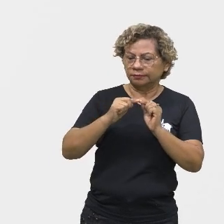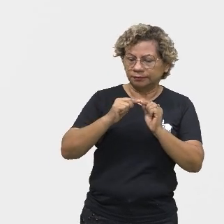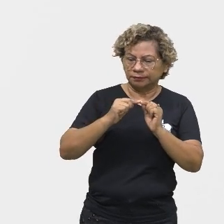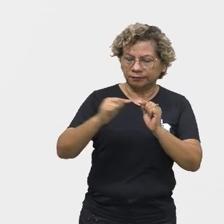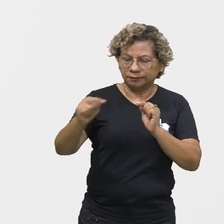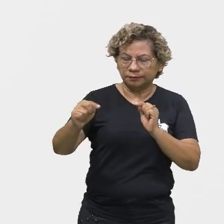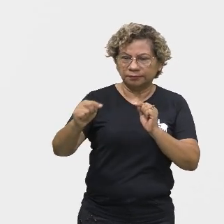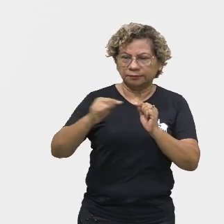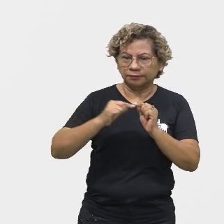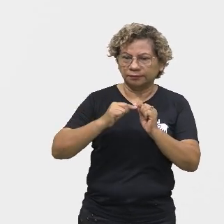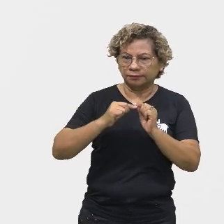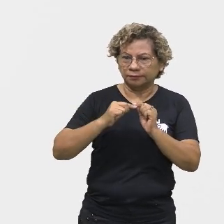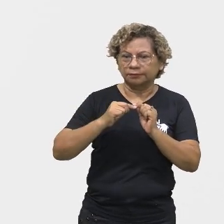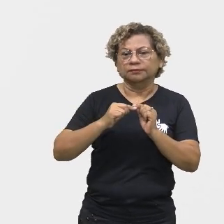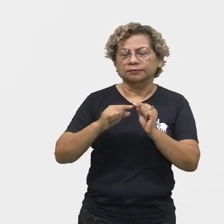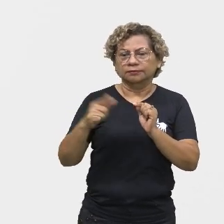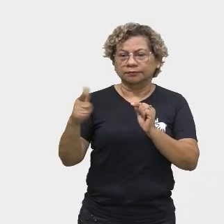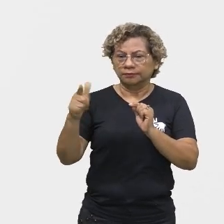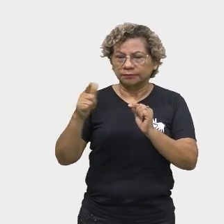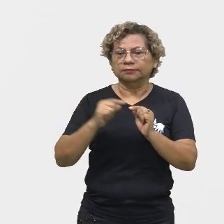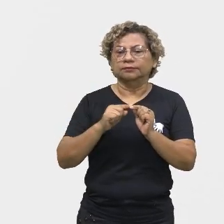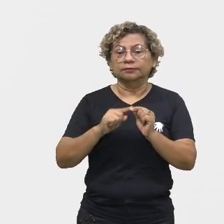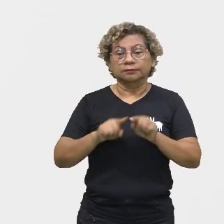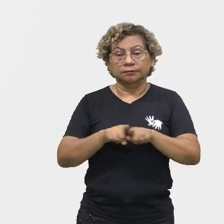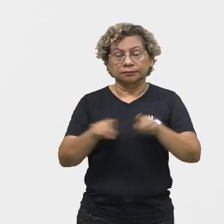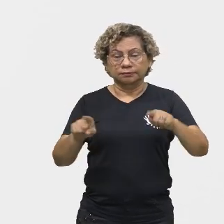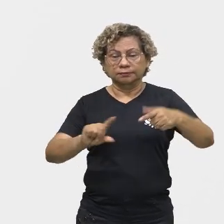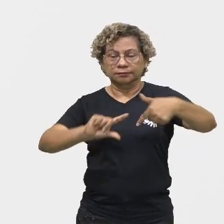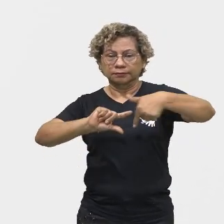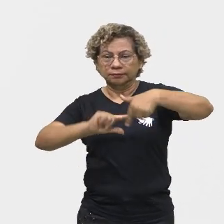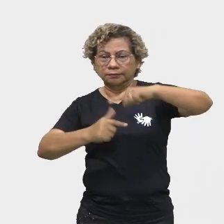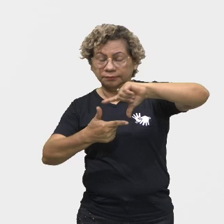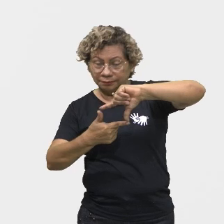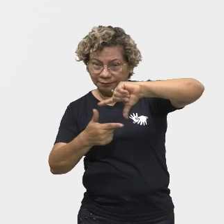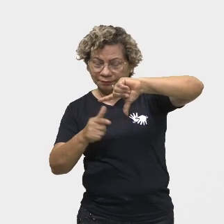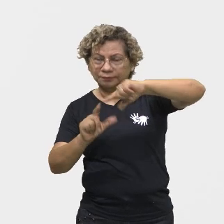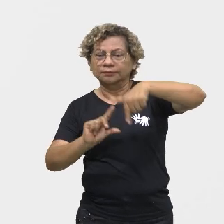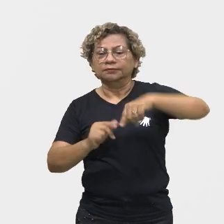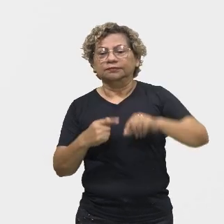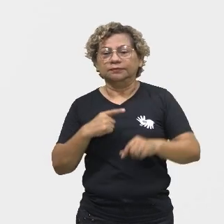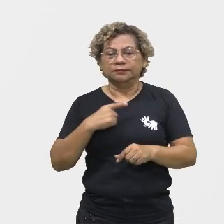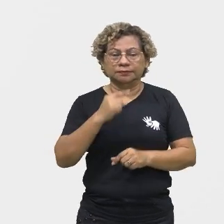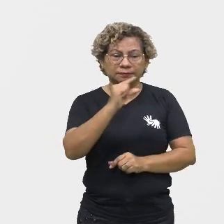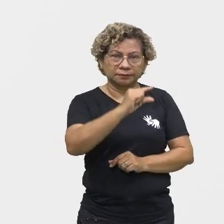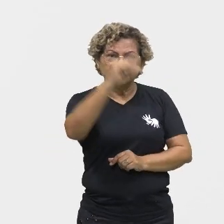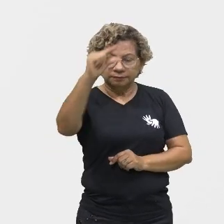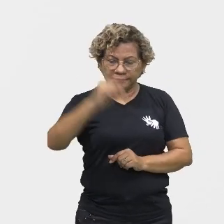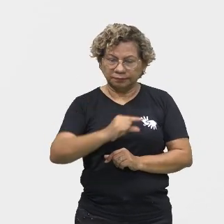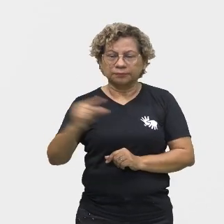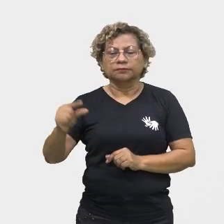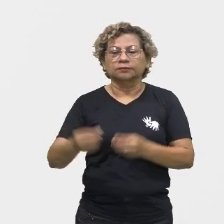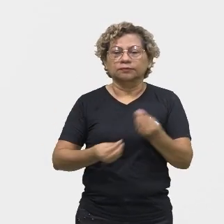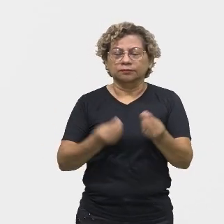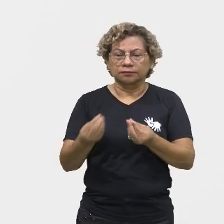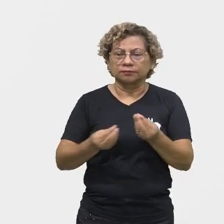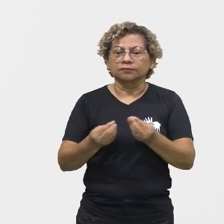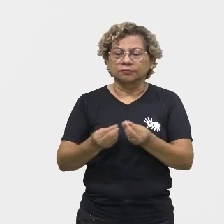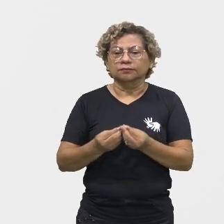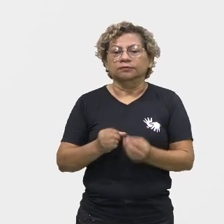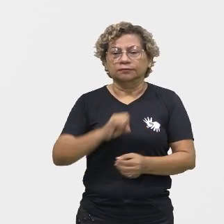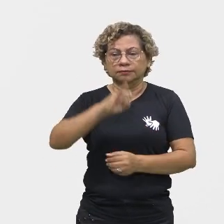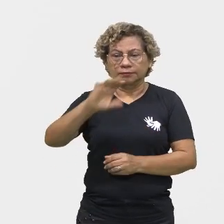queriam decompor. Quando a gente fala de fragmentar, é fazer em pedaços, né? Como se a gente estivesse quebrando.